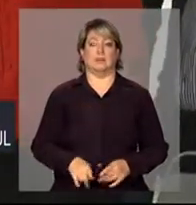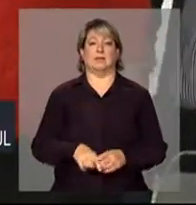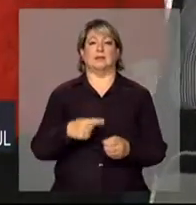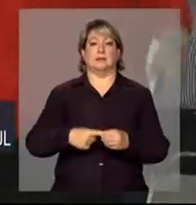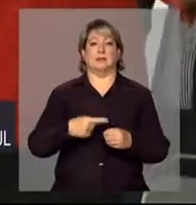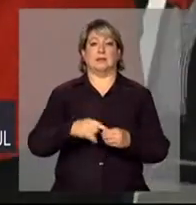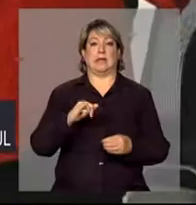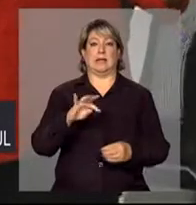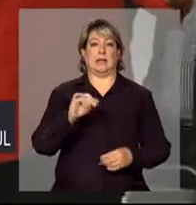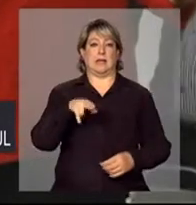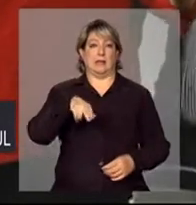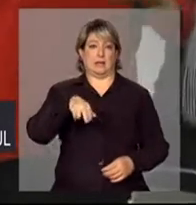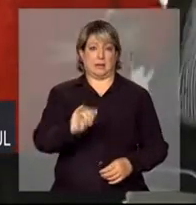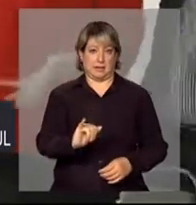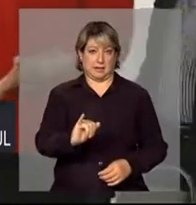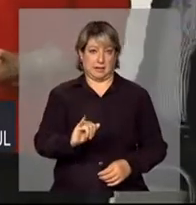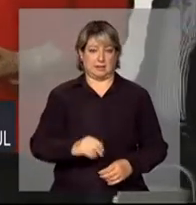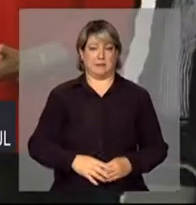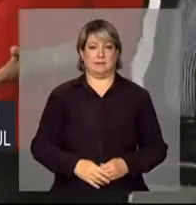Itaqui, Gil Marques Filho.